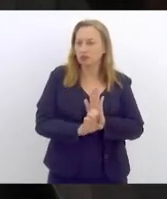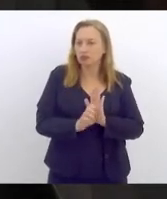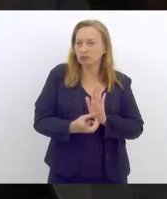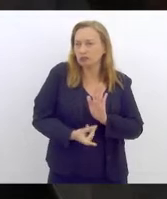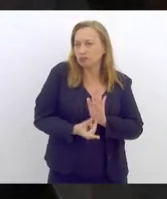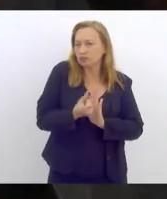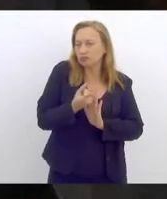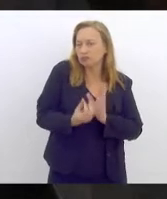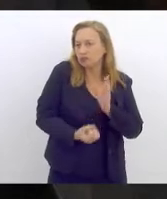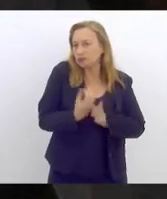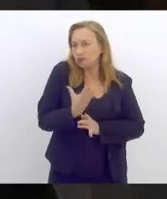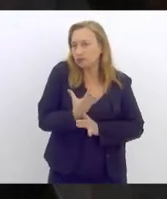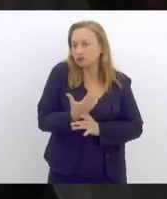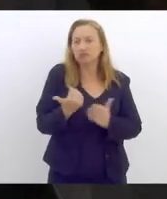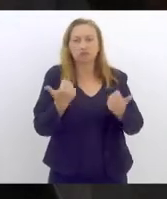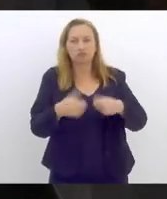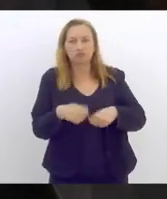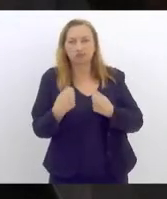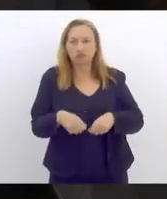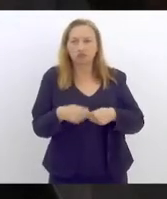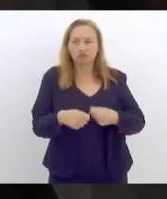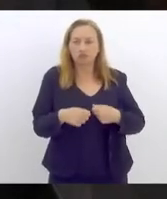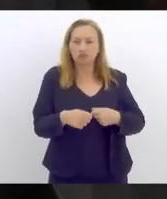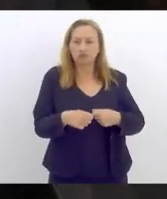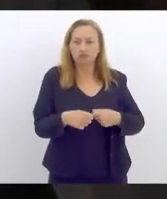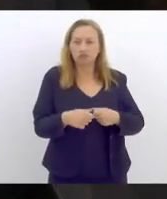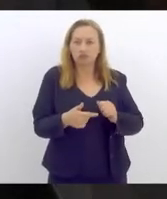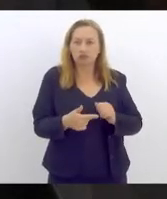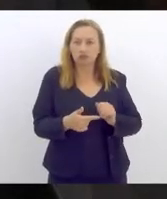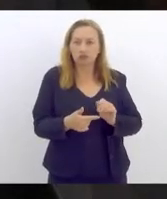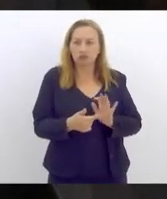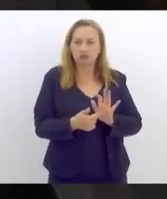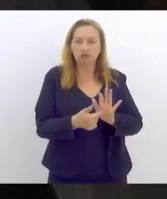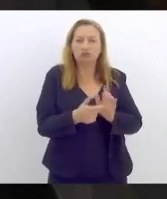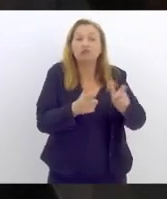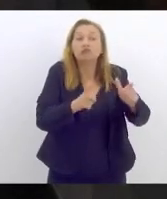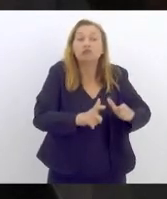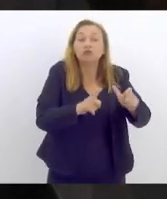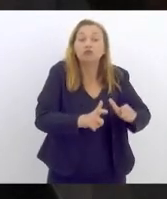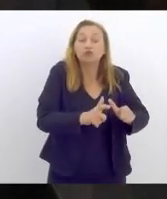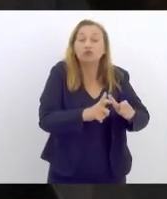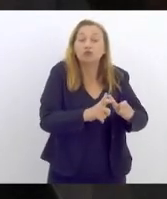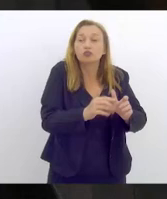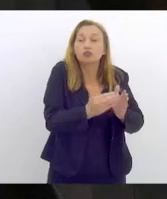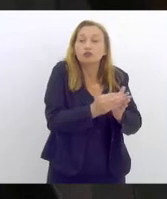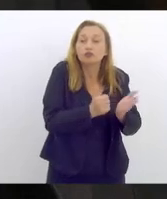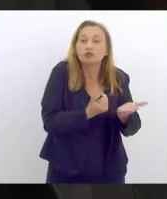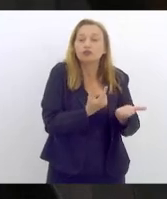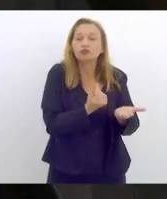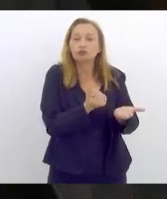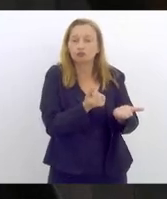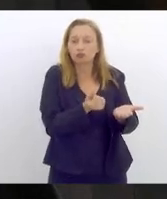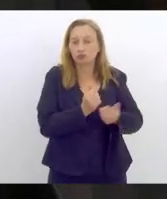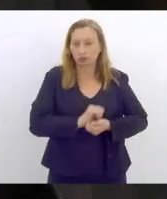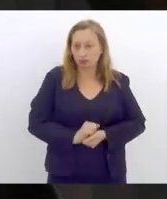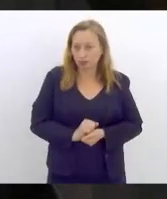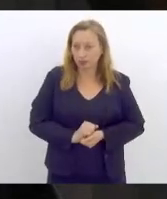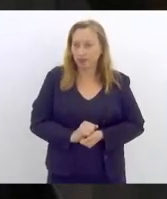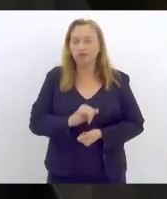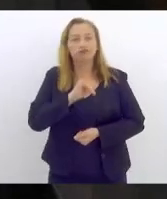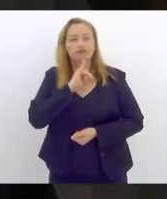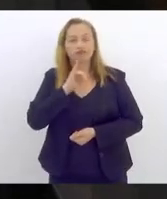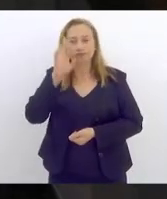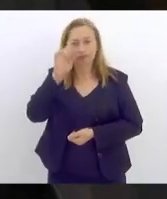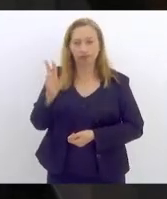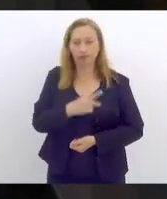você tem que definir de onde vai tirar a receita infelizmente senhora presidente